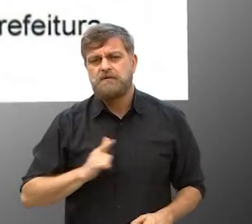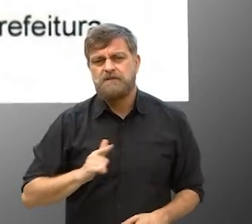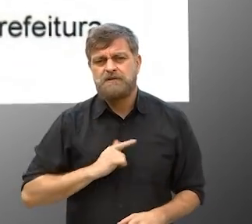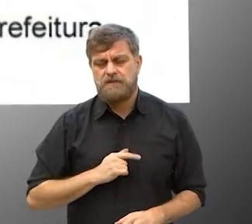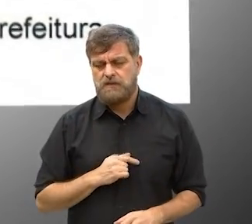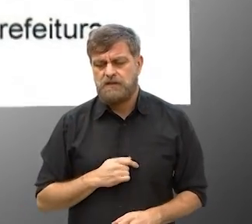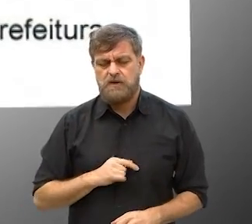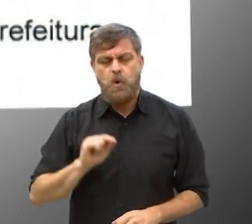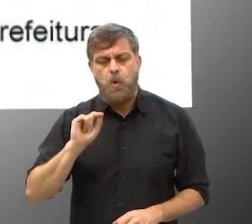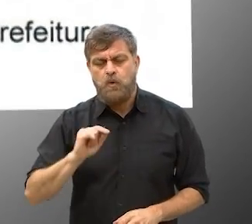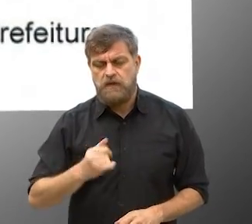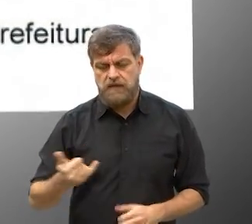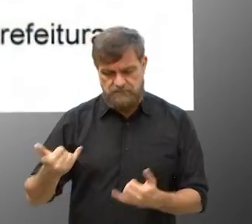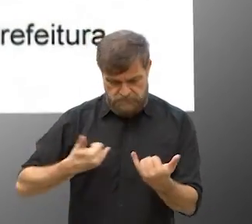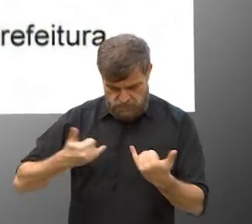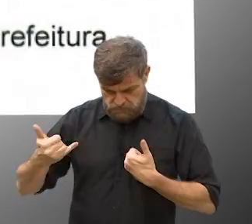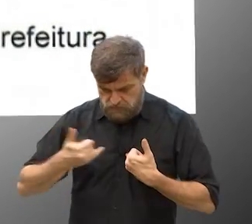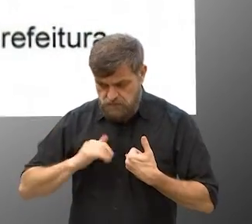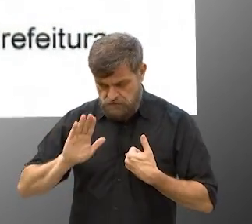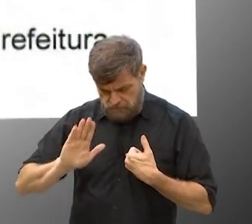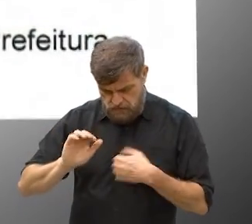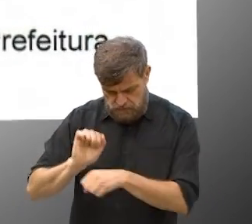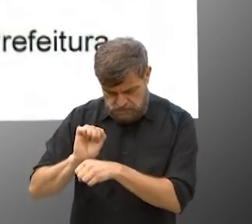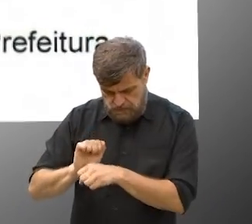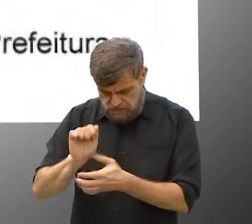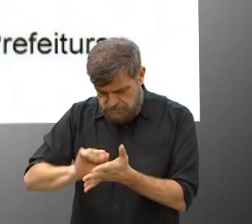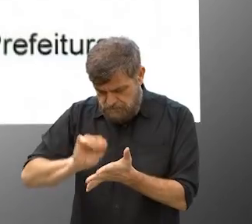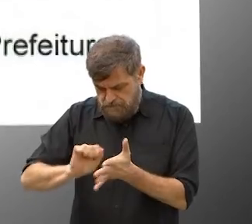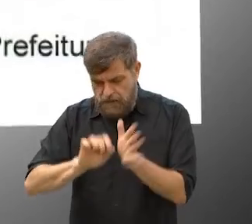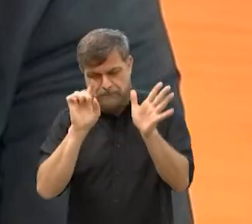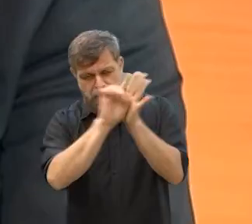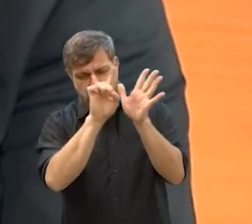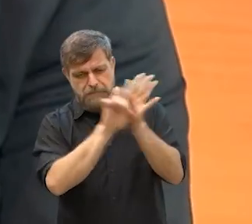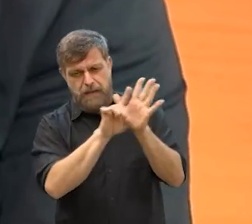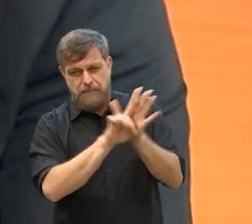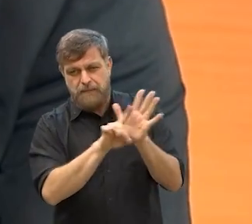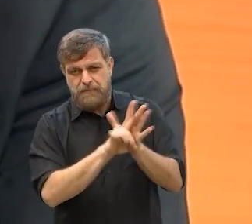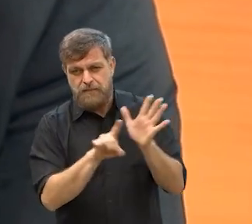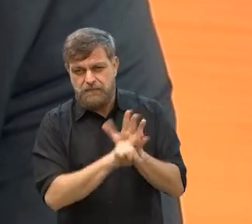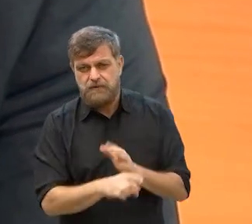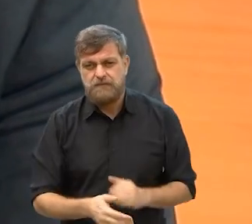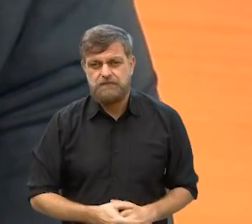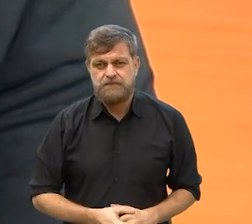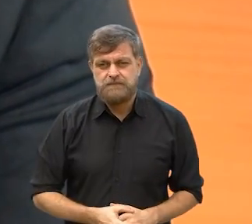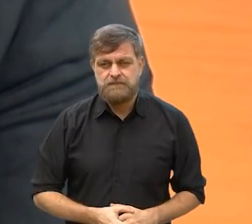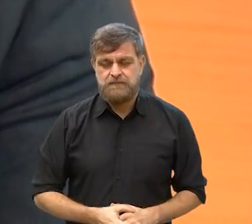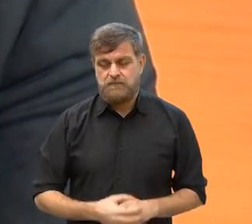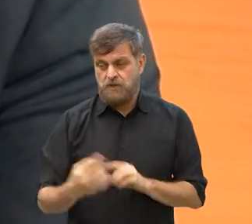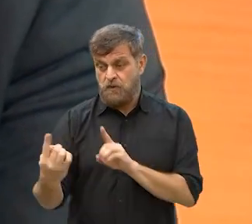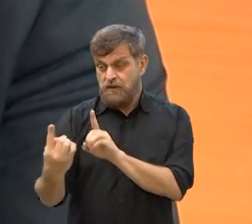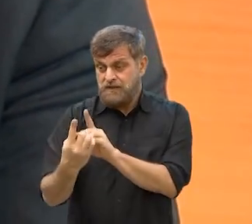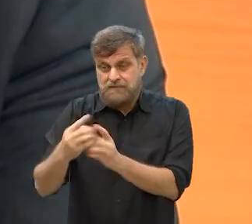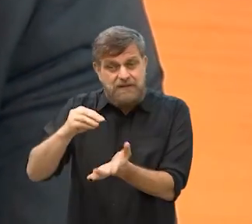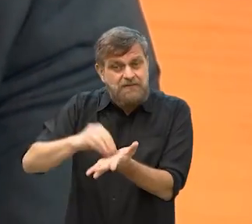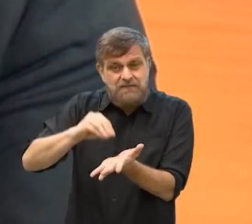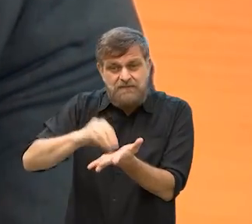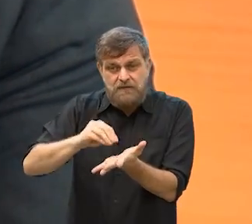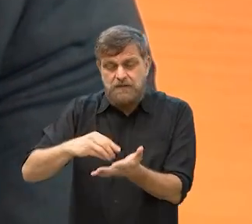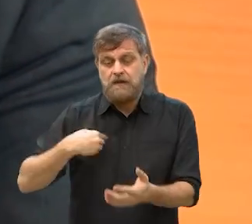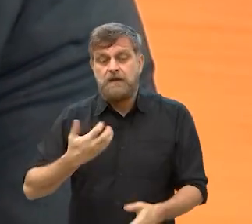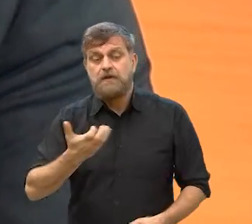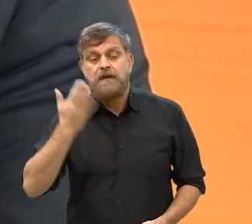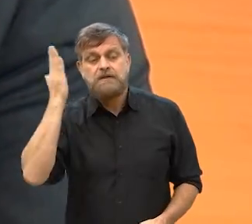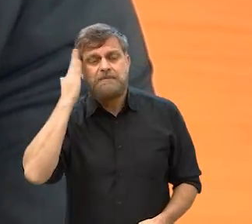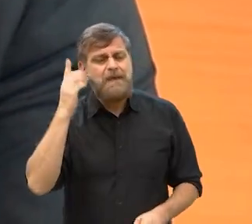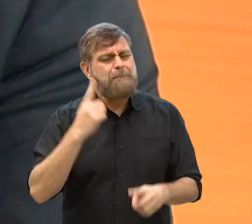do que aquilo que chegou para nós, né? O problema foi a falta do atendimento, mas a gente quer